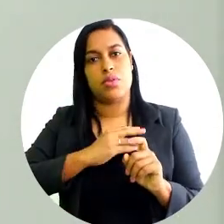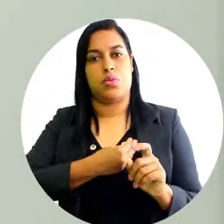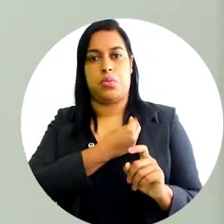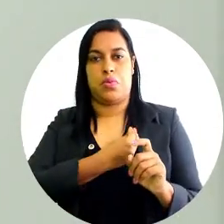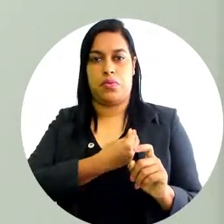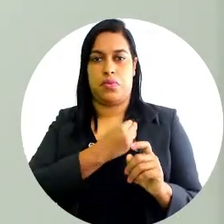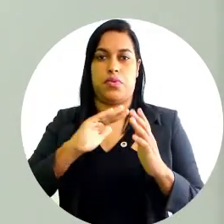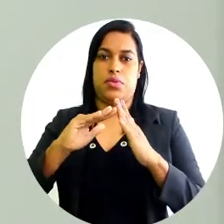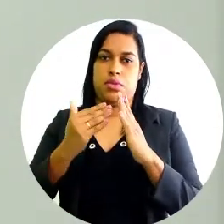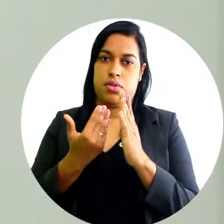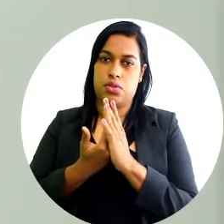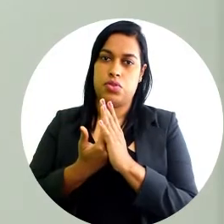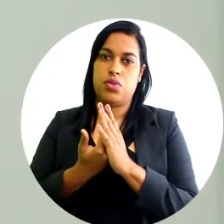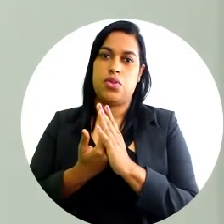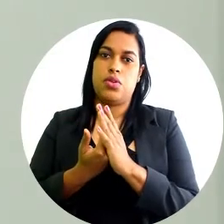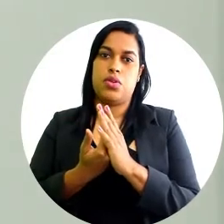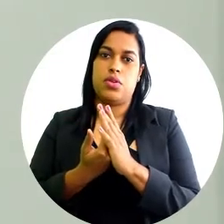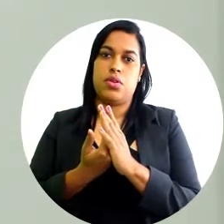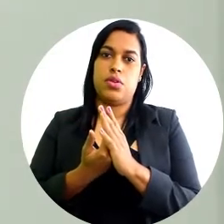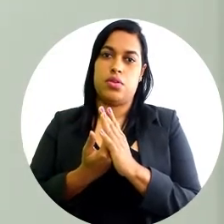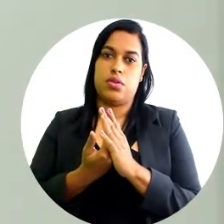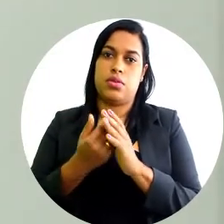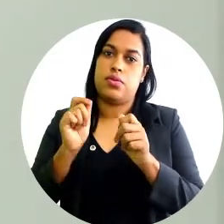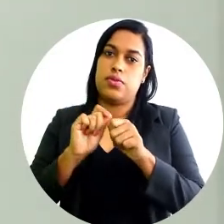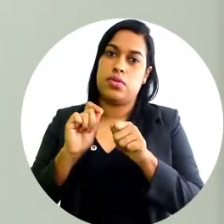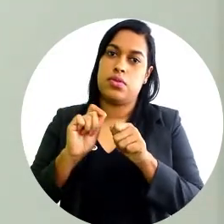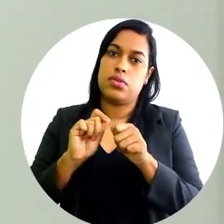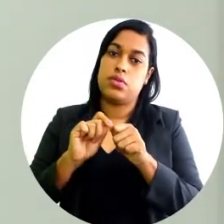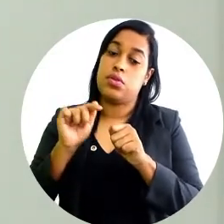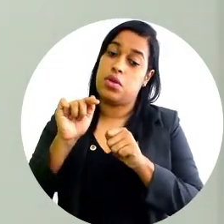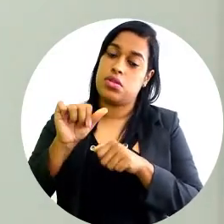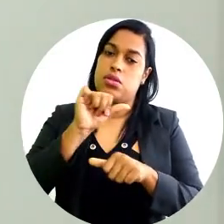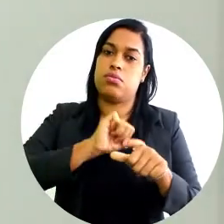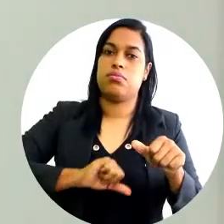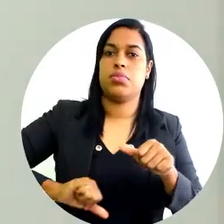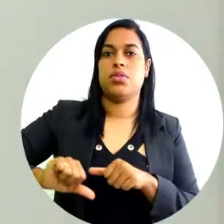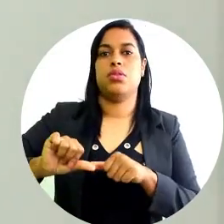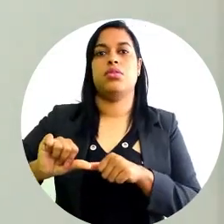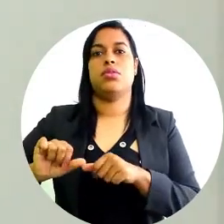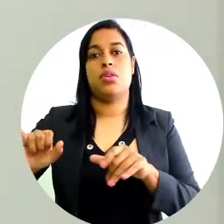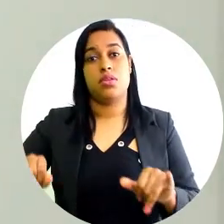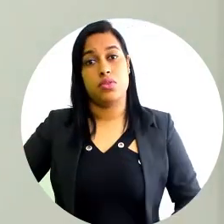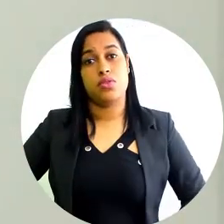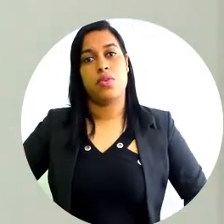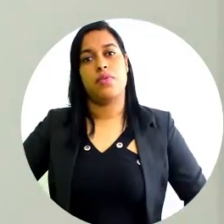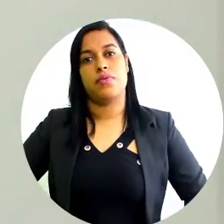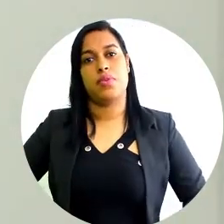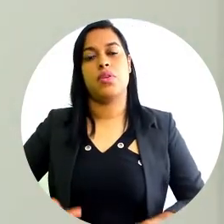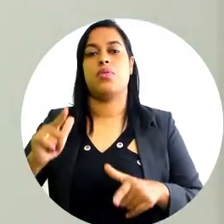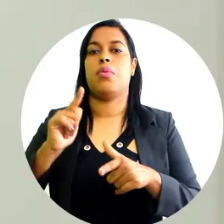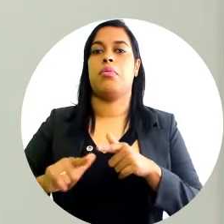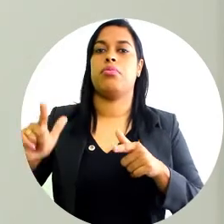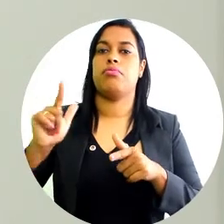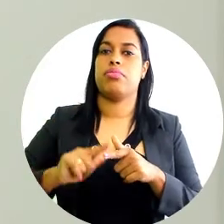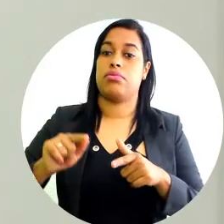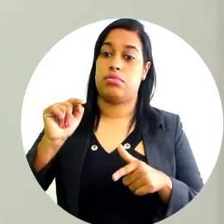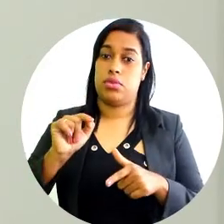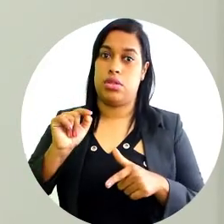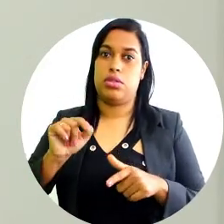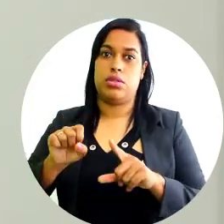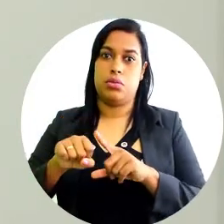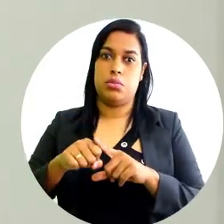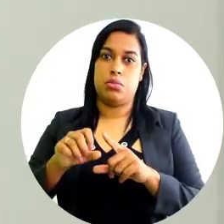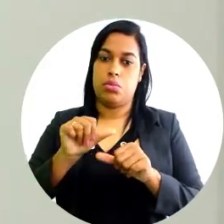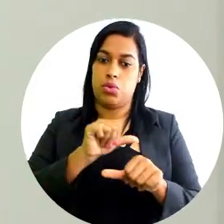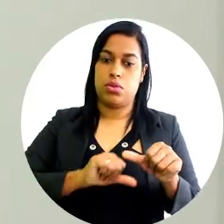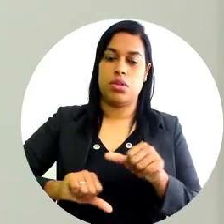sua vivência na escola, estão promovendo também essa mudança e sofrendo interferência dessas